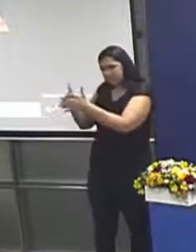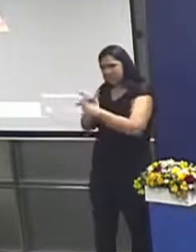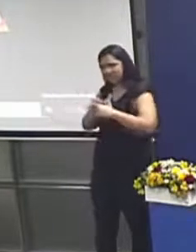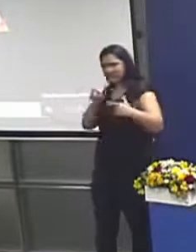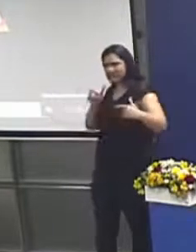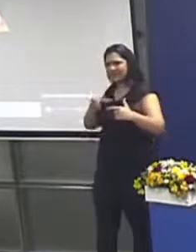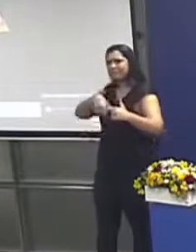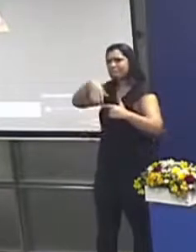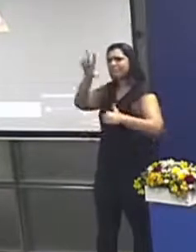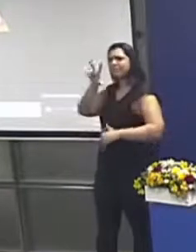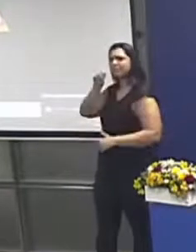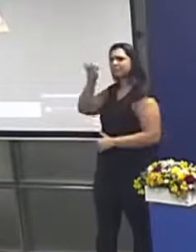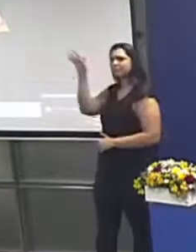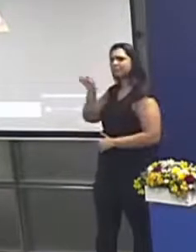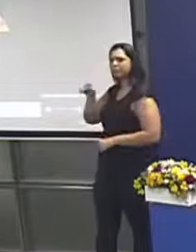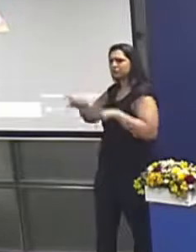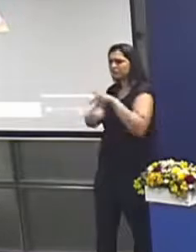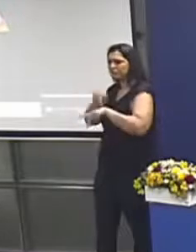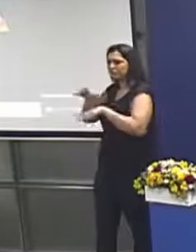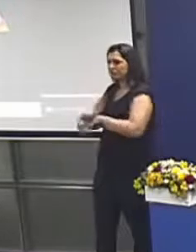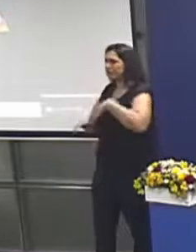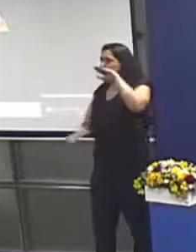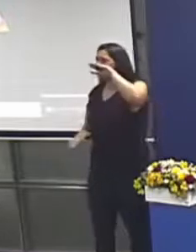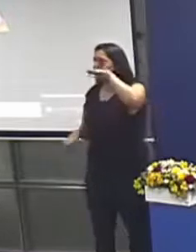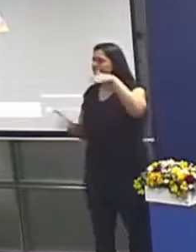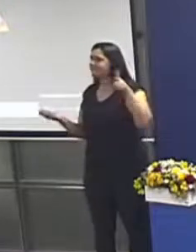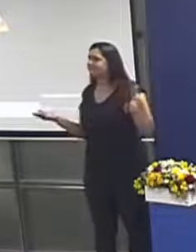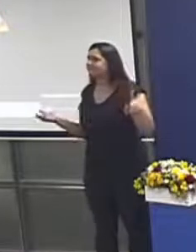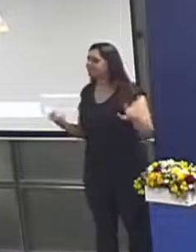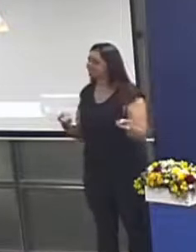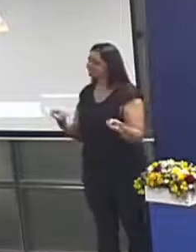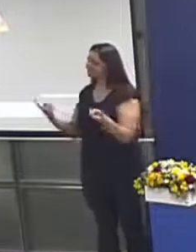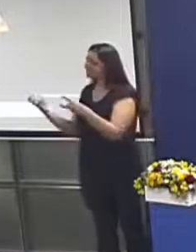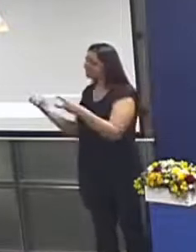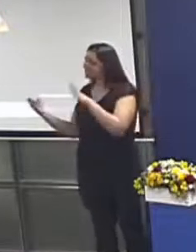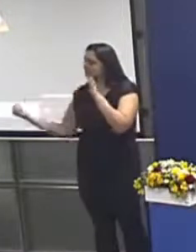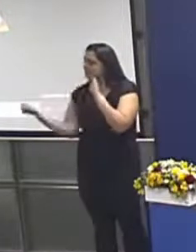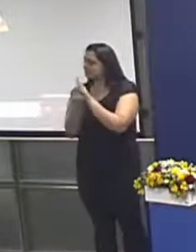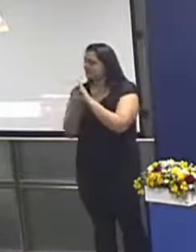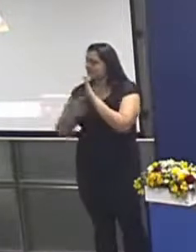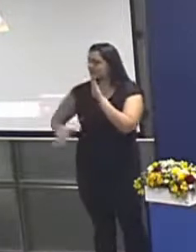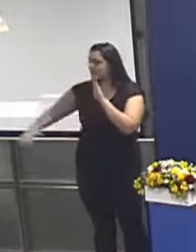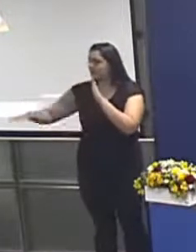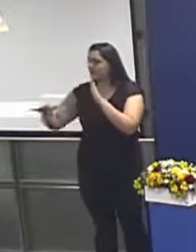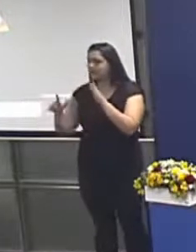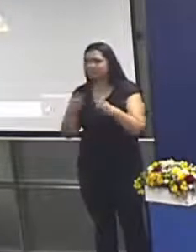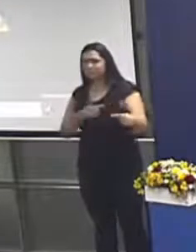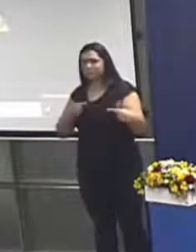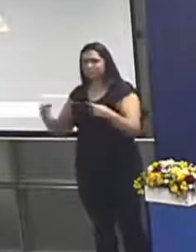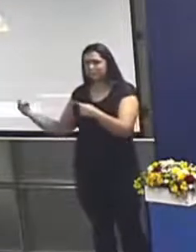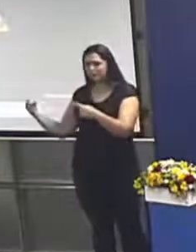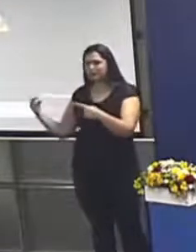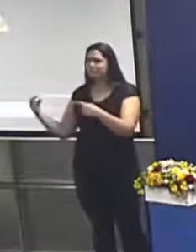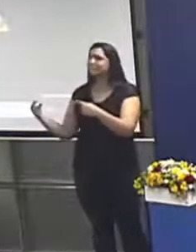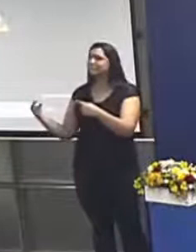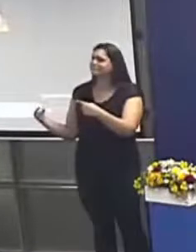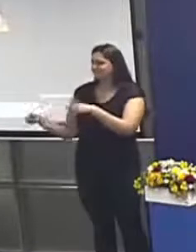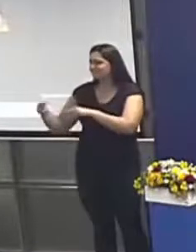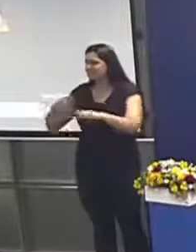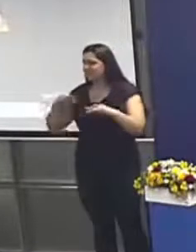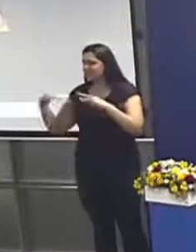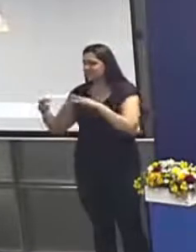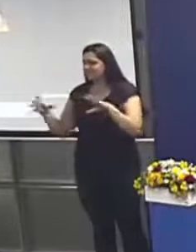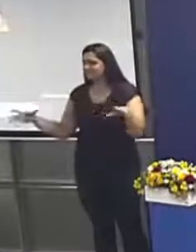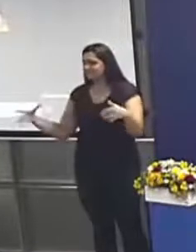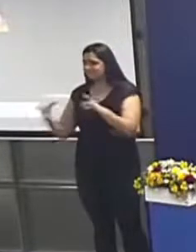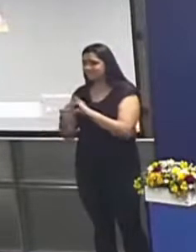mais do que a metade da população. Aí você percebe o jogo marcado entre a emissora, a política, o vampiro e o mercado.